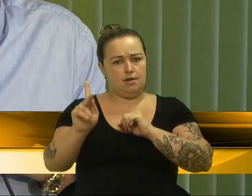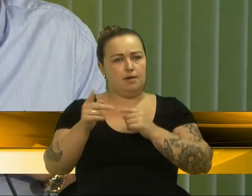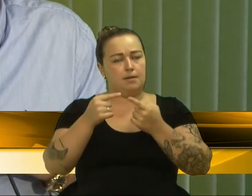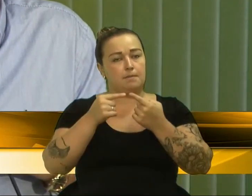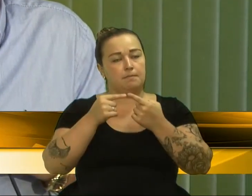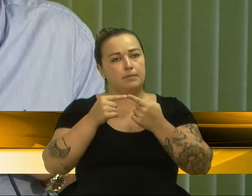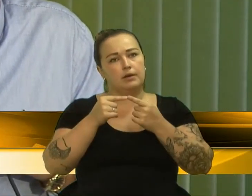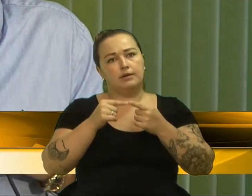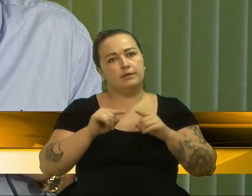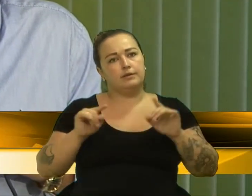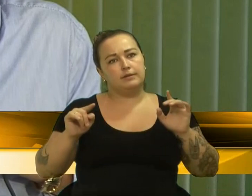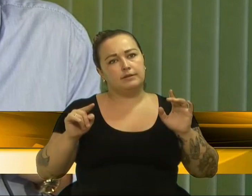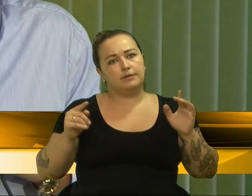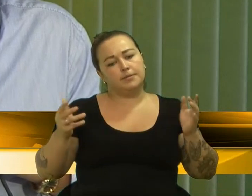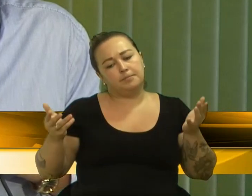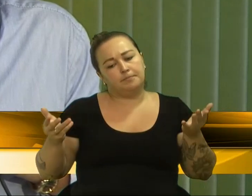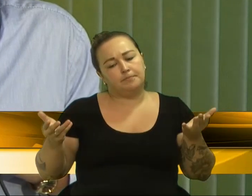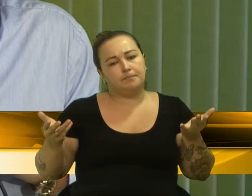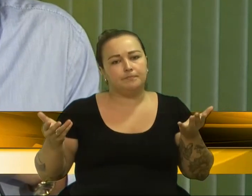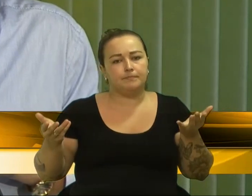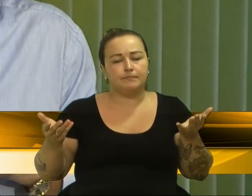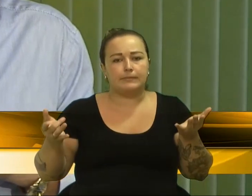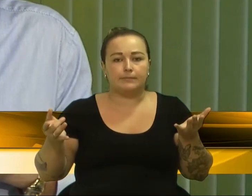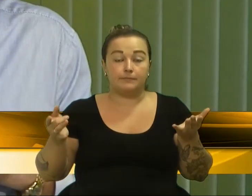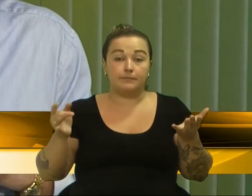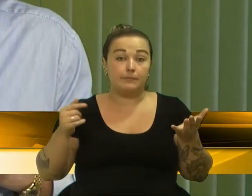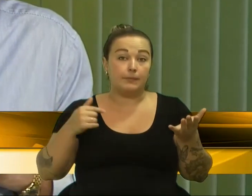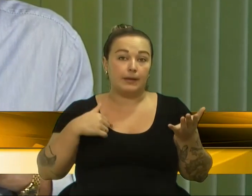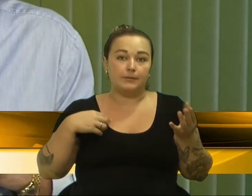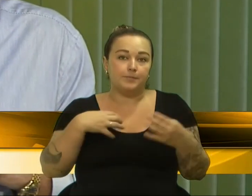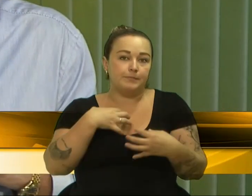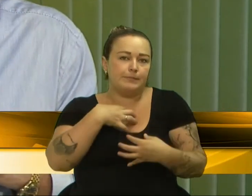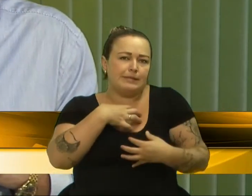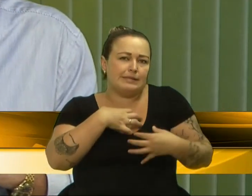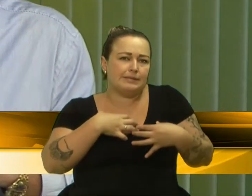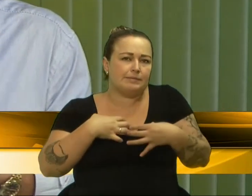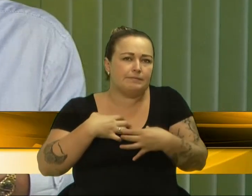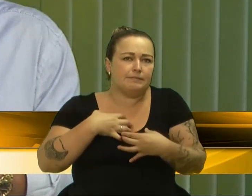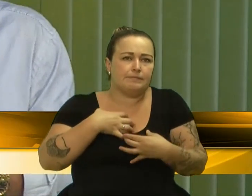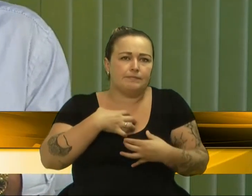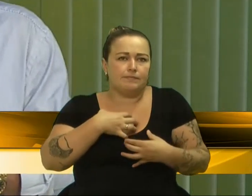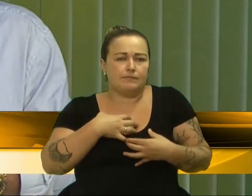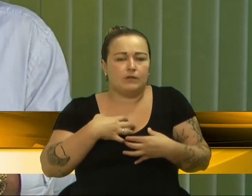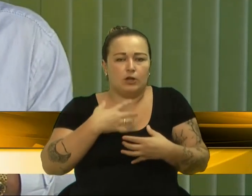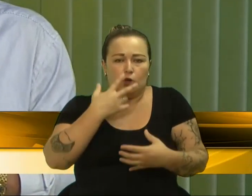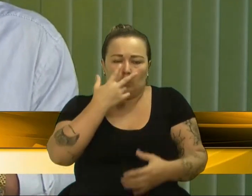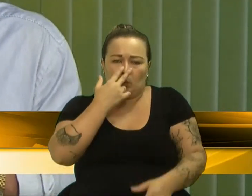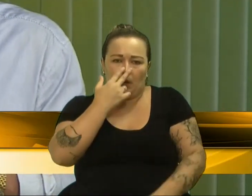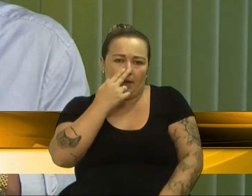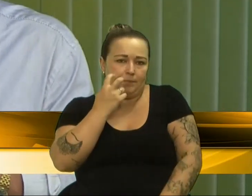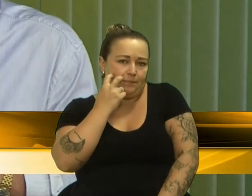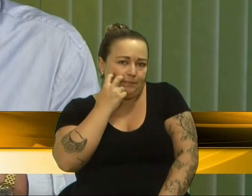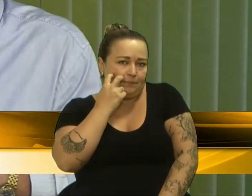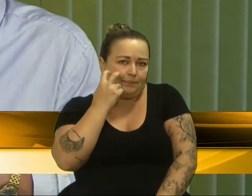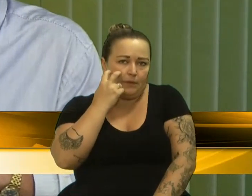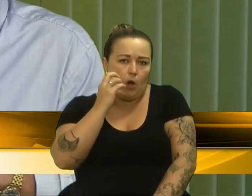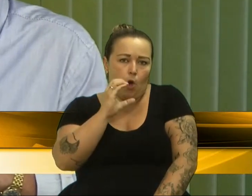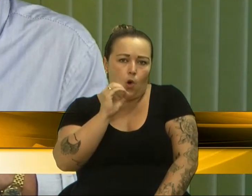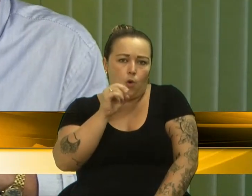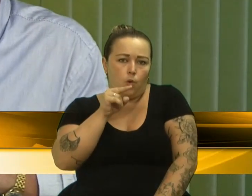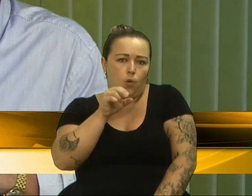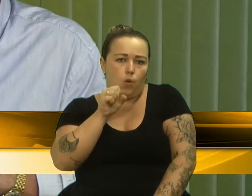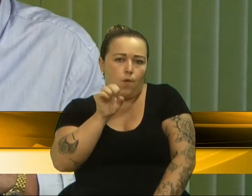então eu assim, não é que eu me sinto constrangido, porque eu não deveria me sentir constrangido, porque afinal é um